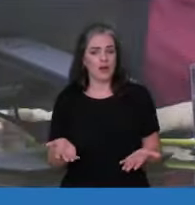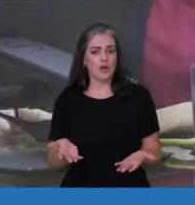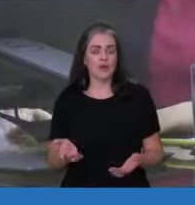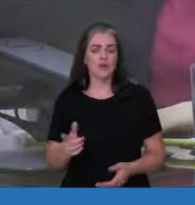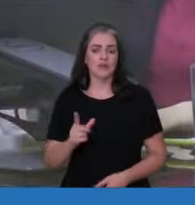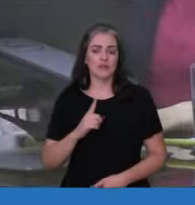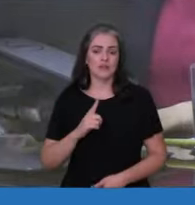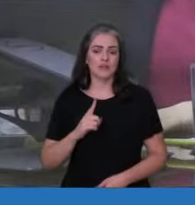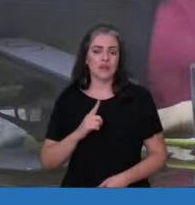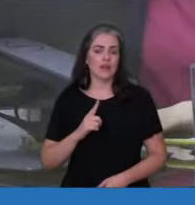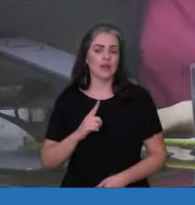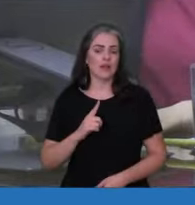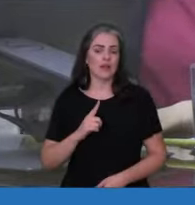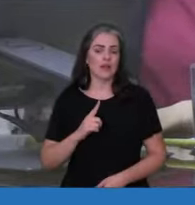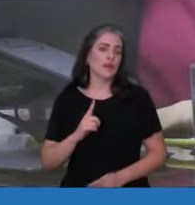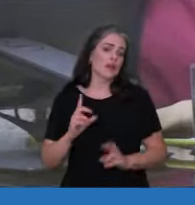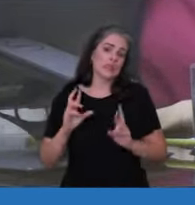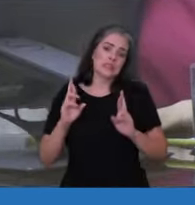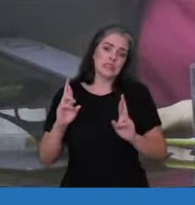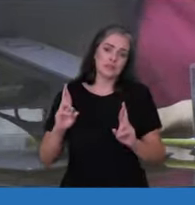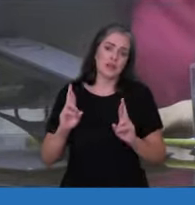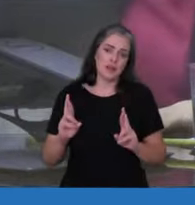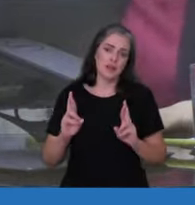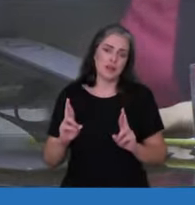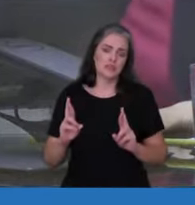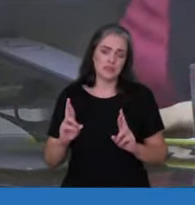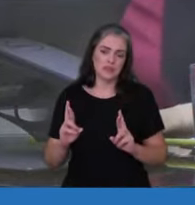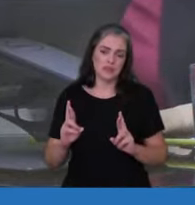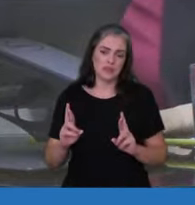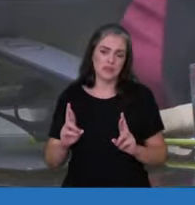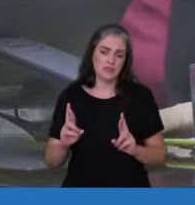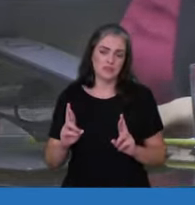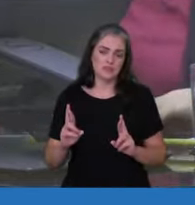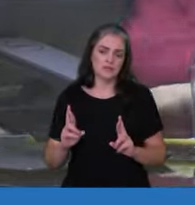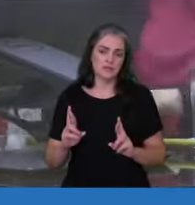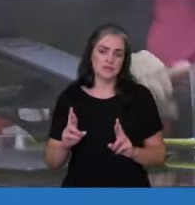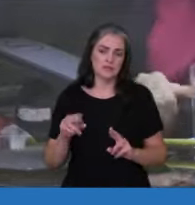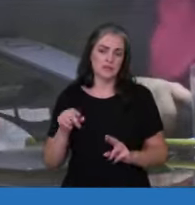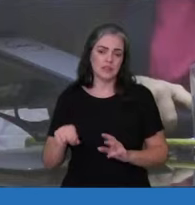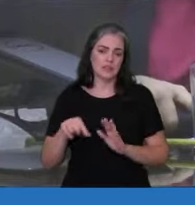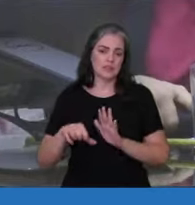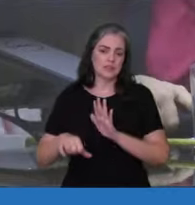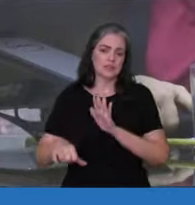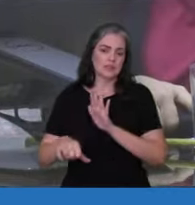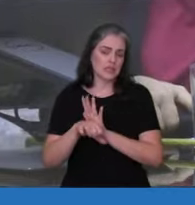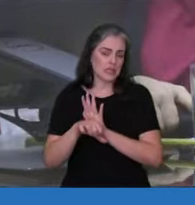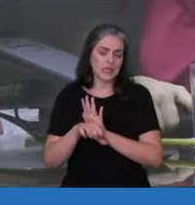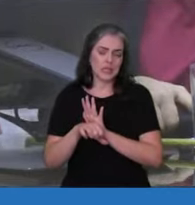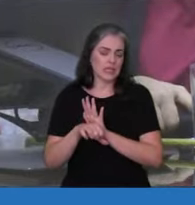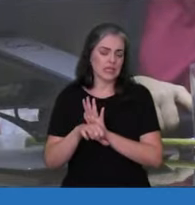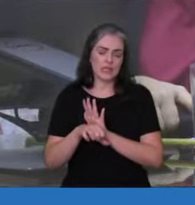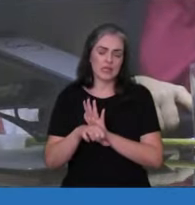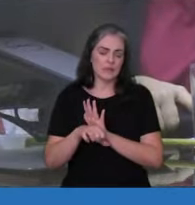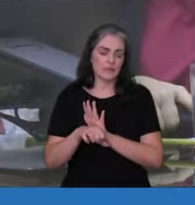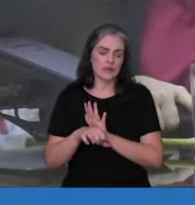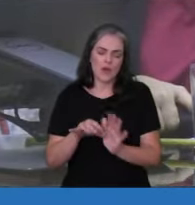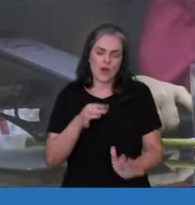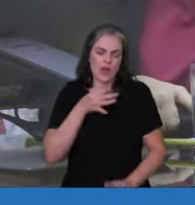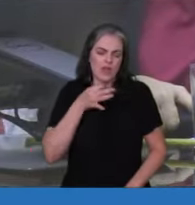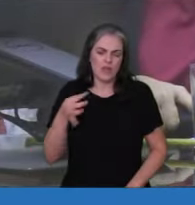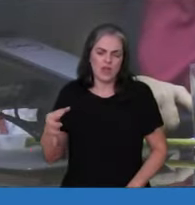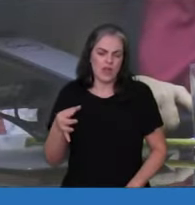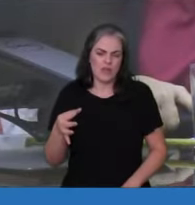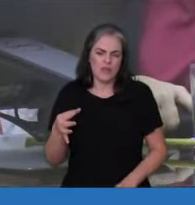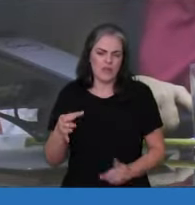esperança de que o desfecho desse crime que abalou a democracia brasileira